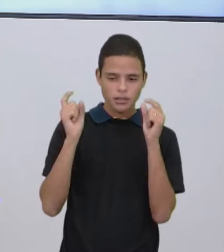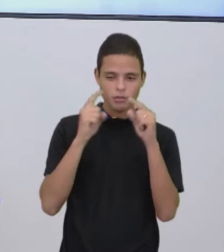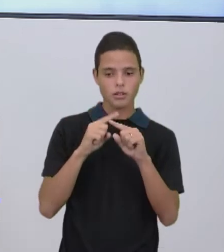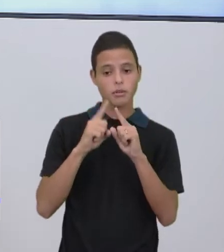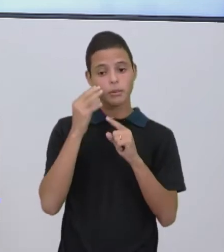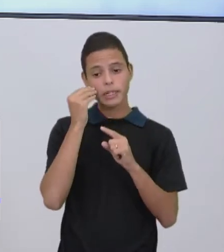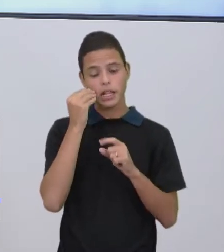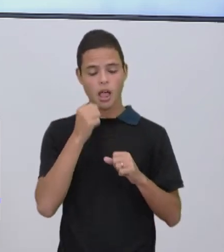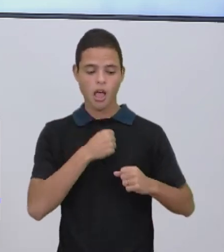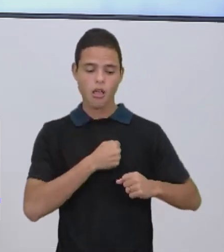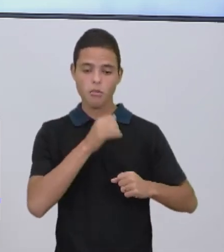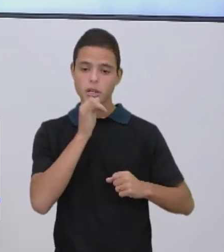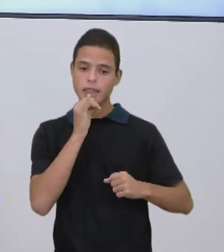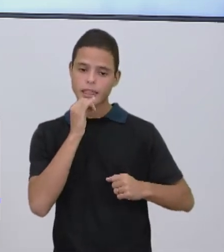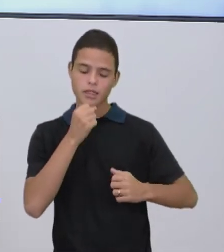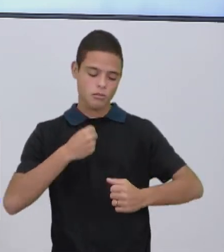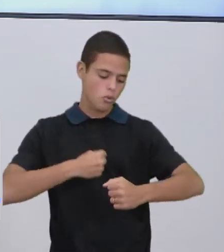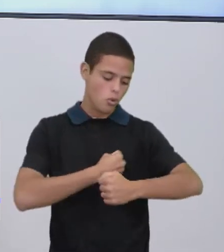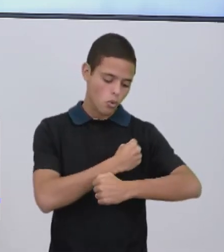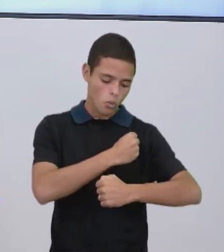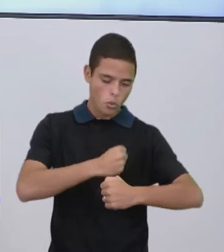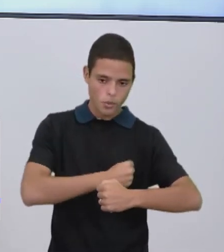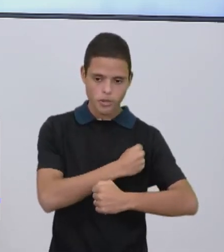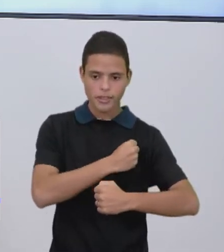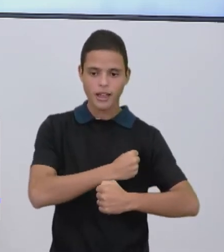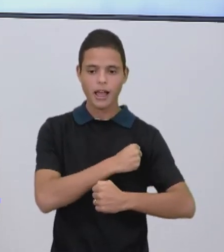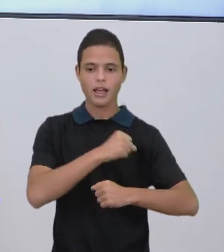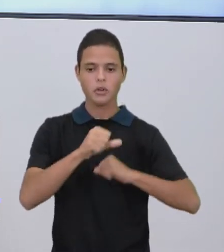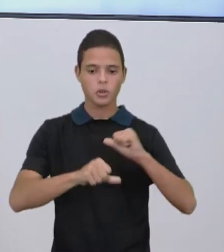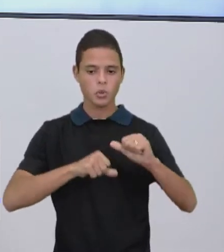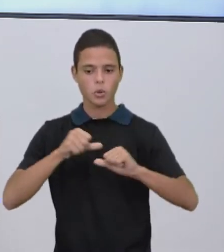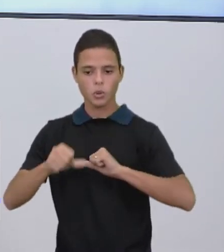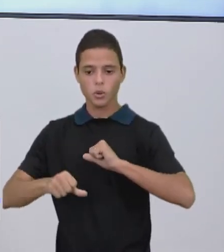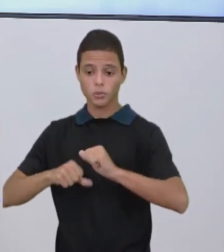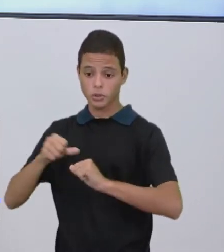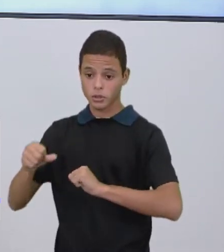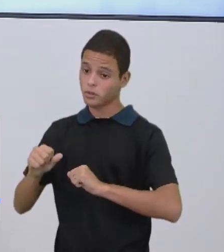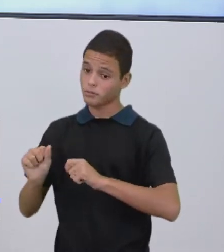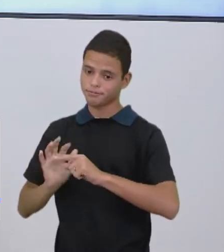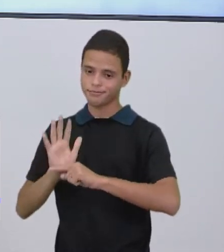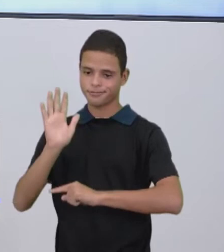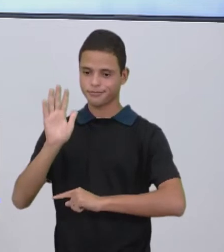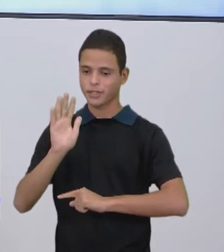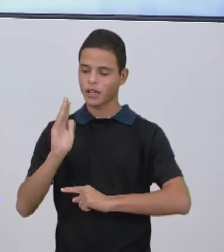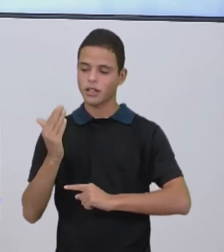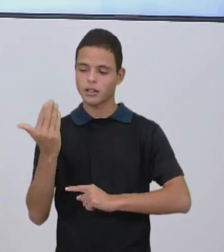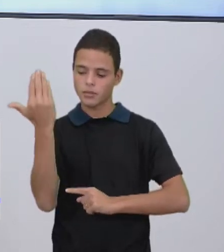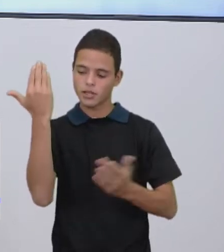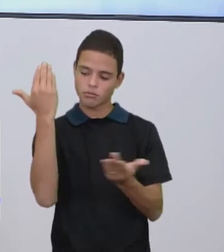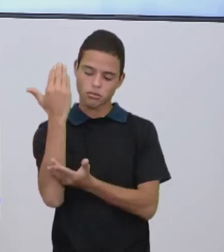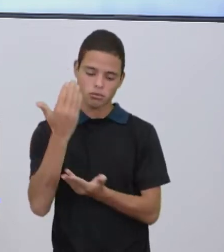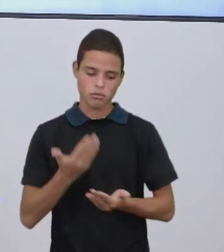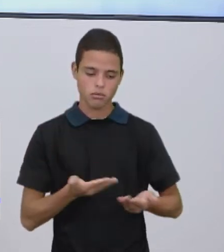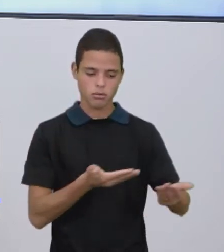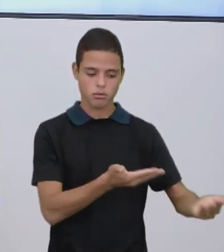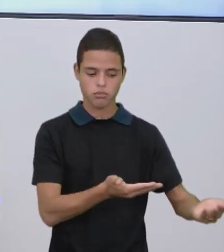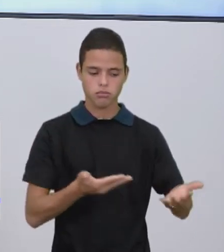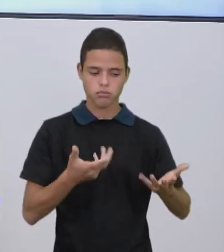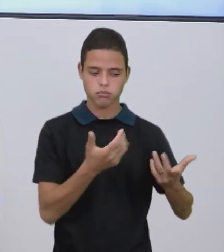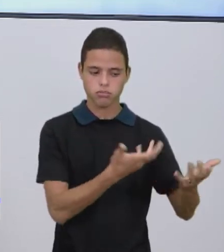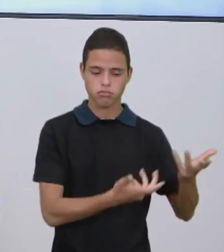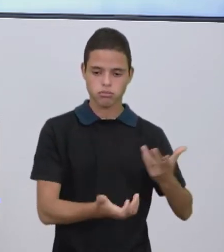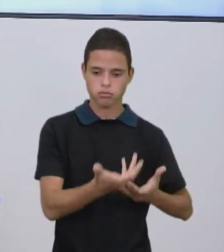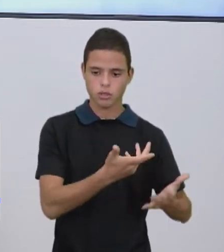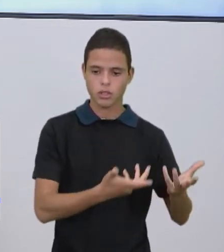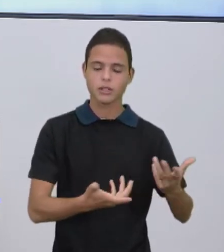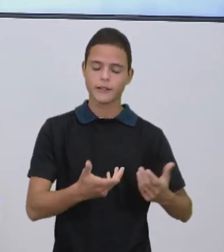cozinhar, aí tem aumentado muito, né? A substituição do gás de cozinha pela lenha, inclusive aqui no Brasil. Então, é uma questão a